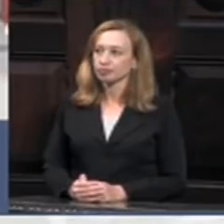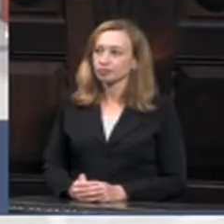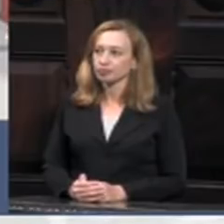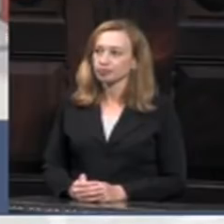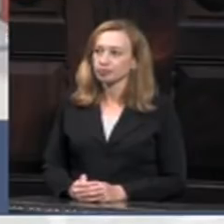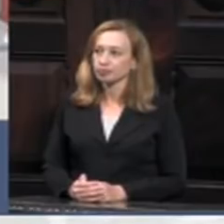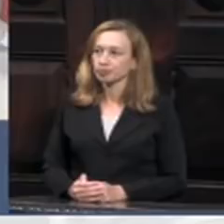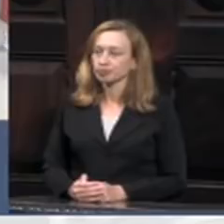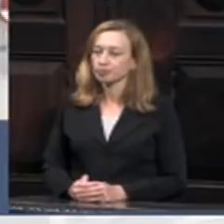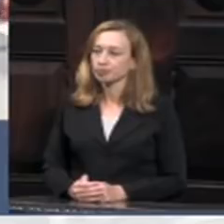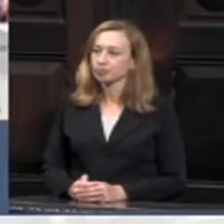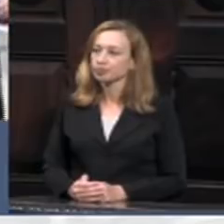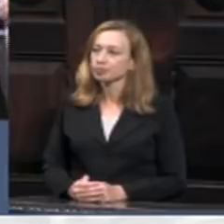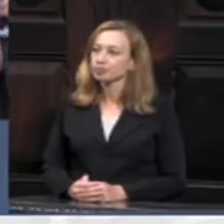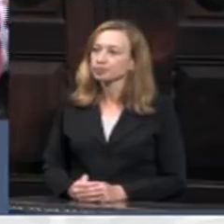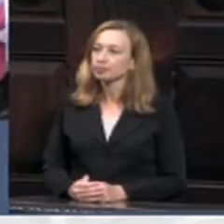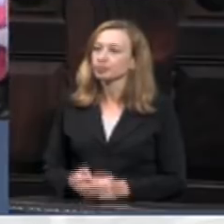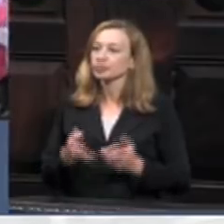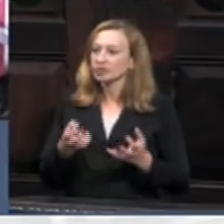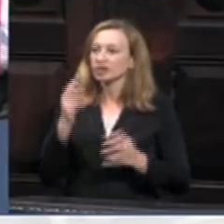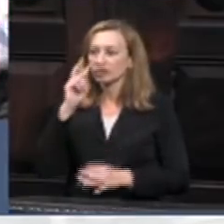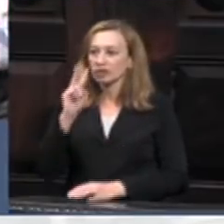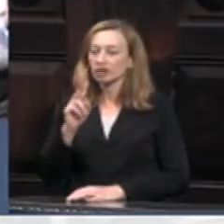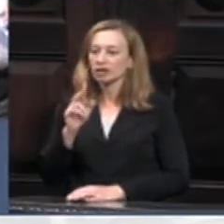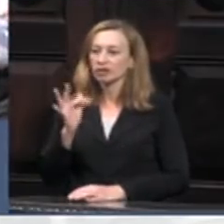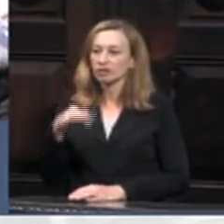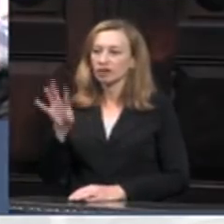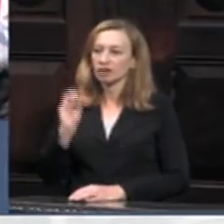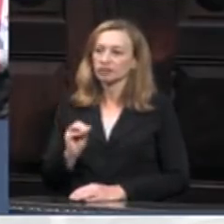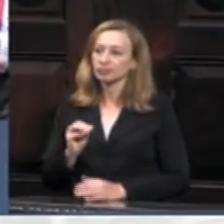Eu queria ouvir o deputado Flávio Serafim.